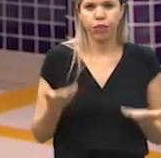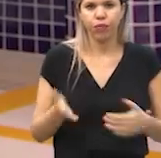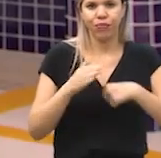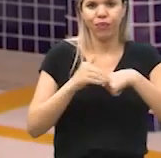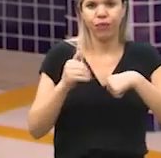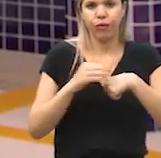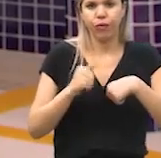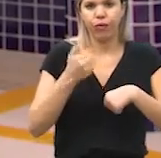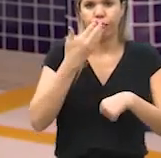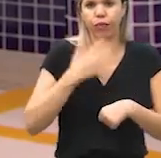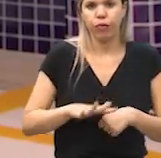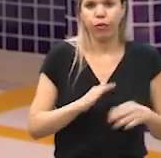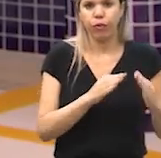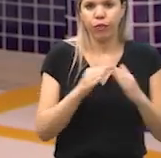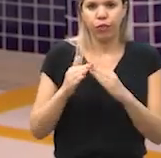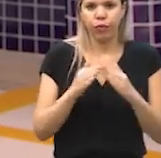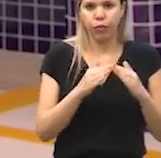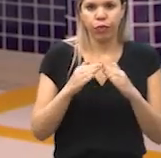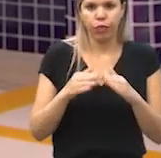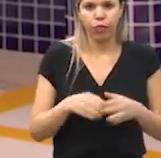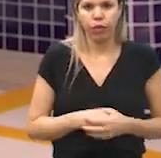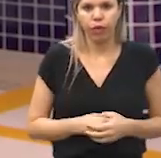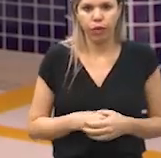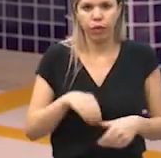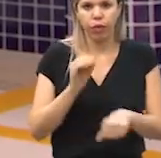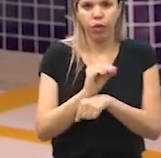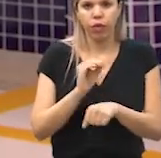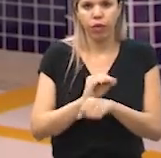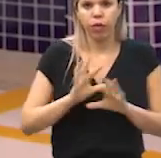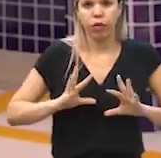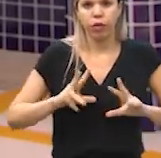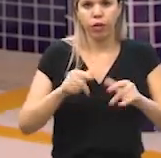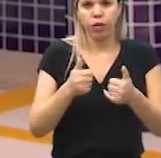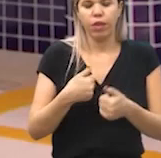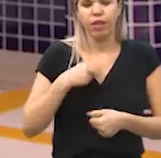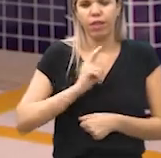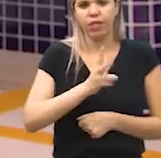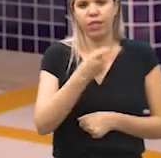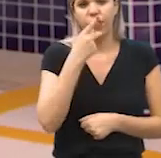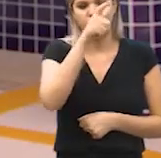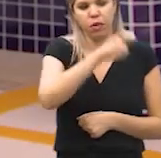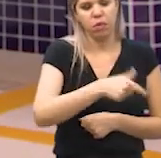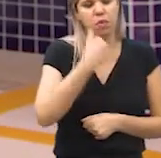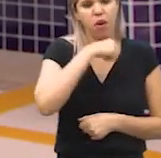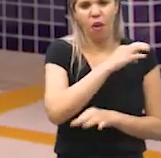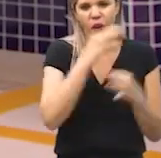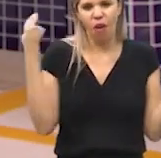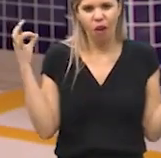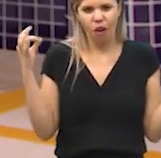esse carinho com as crianças, com os vizinhos, para cuidar de todo mundo. Eu sempre disse que ela sempre foi